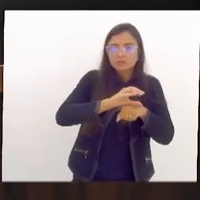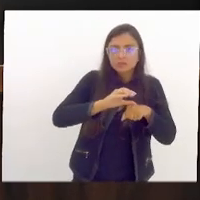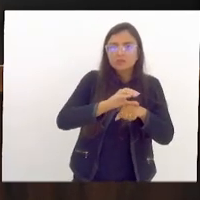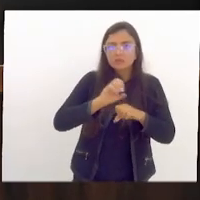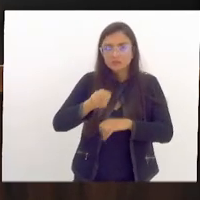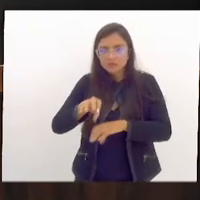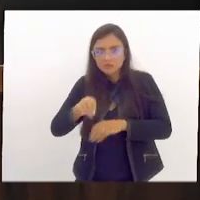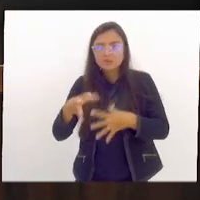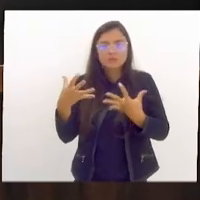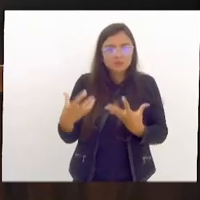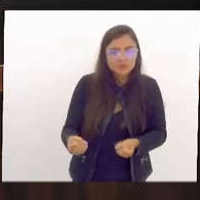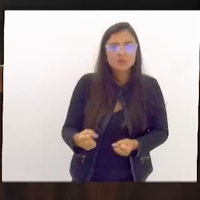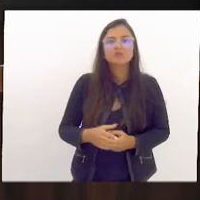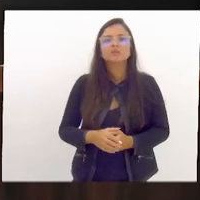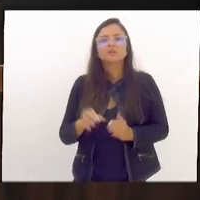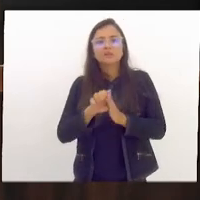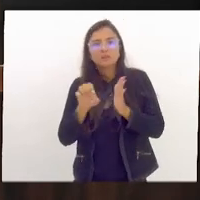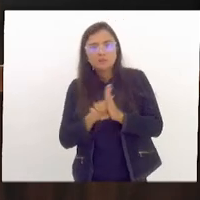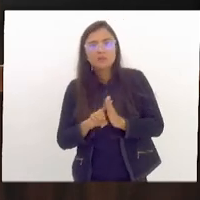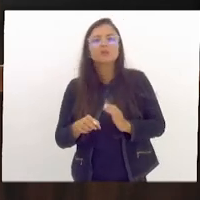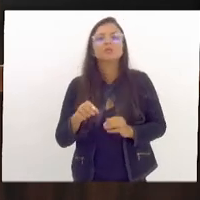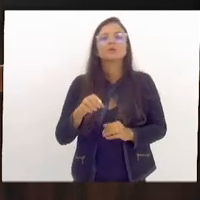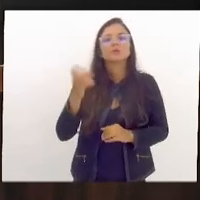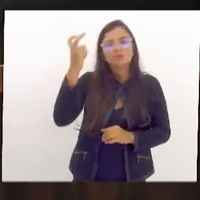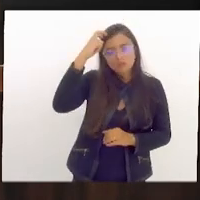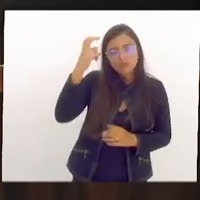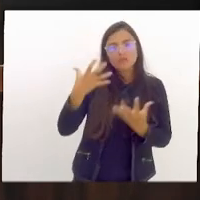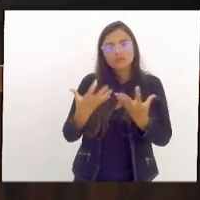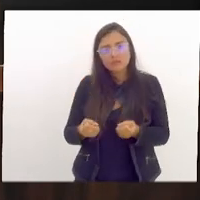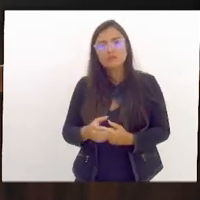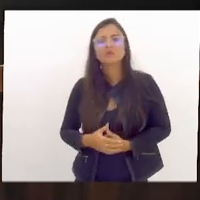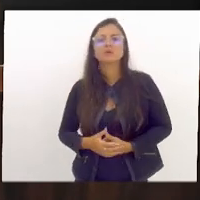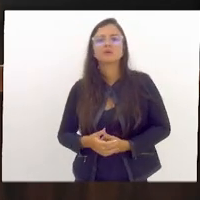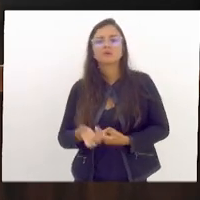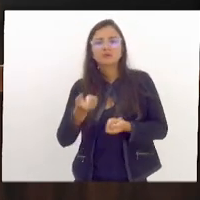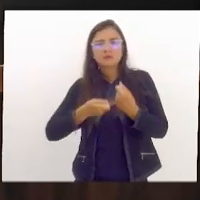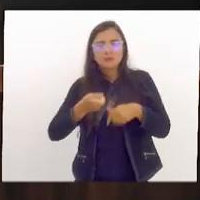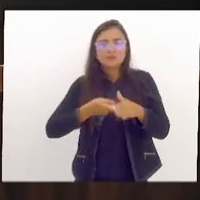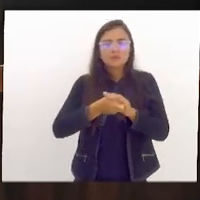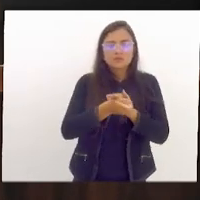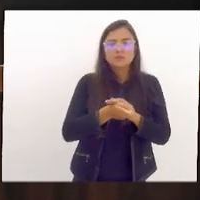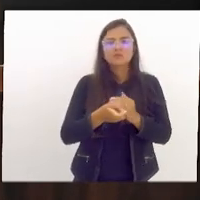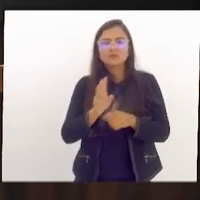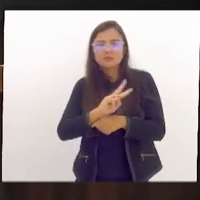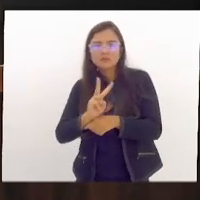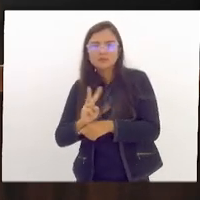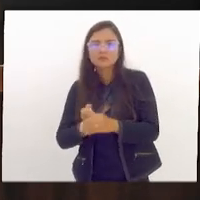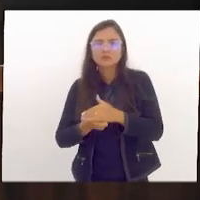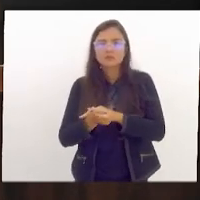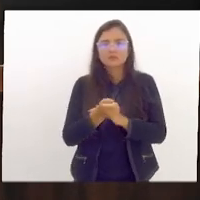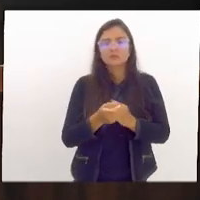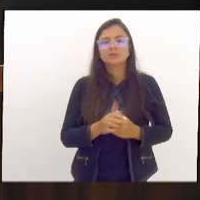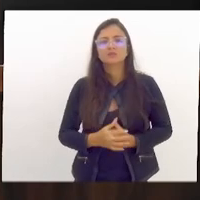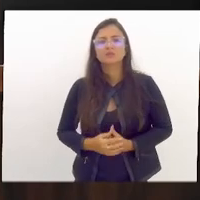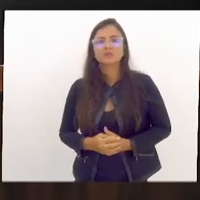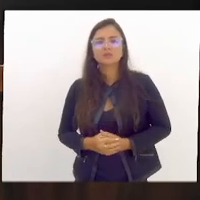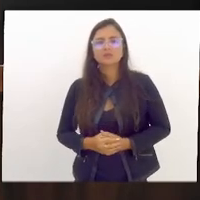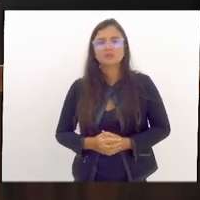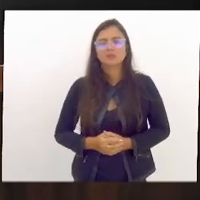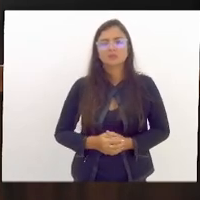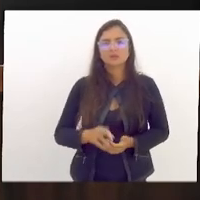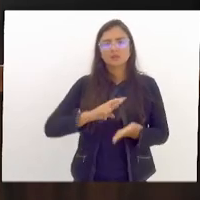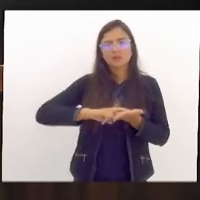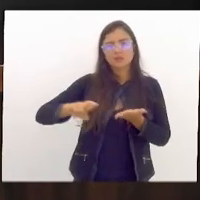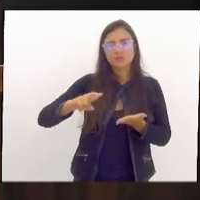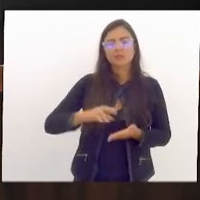educação favorável, com emendas de cultura favorável, de orçamento, fiscalização financeira e controle favorável. Relator, deputado Luiz Paulo, Flávio Serafim, Eleomar